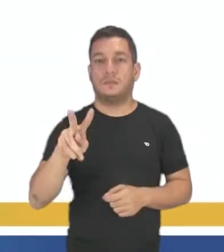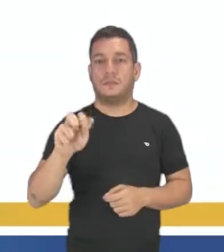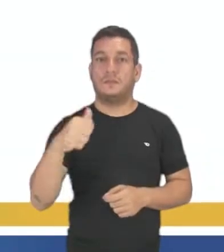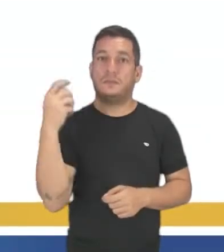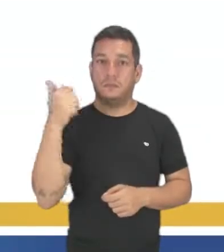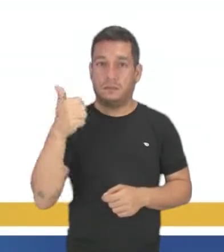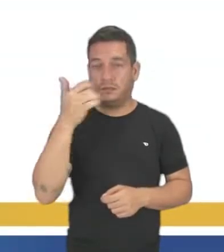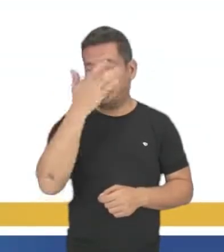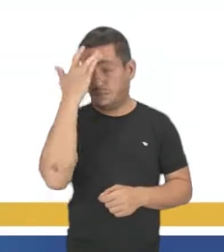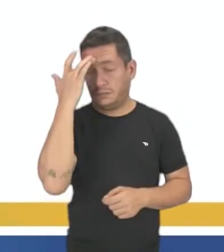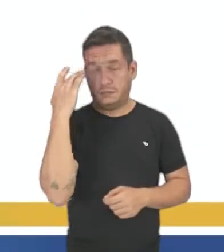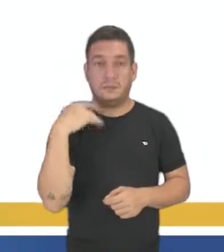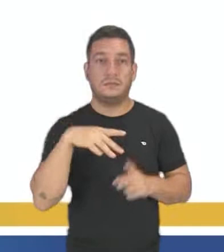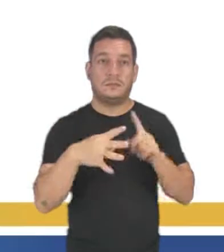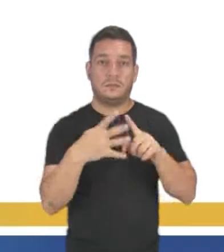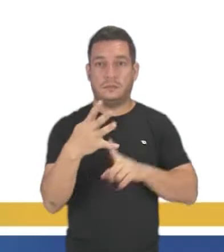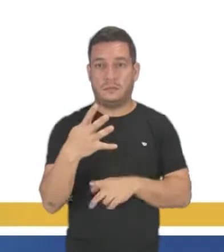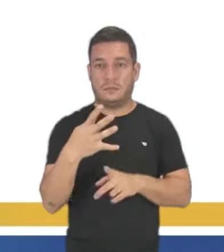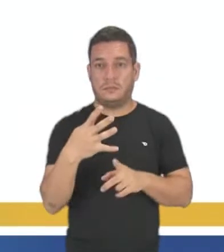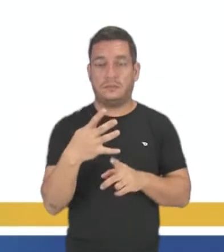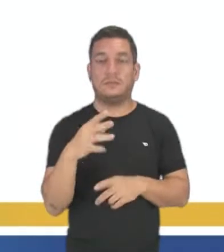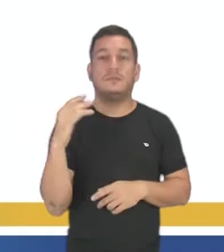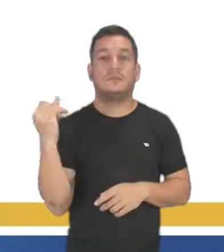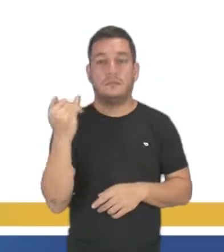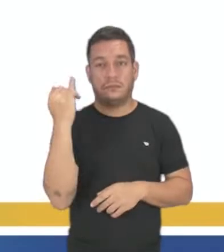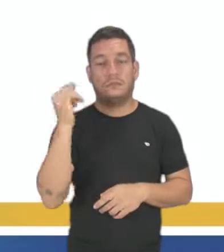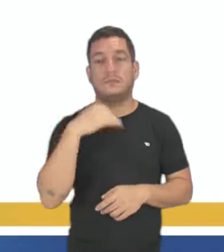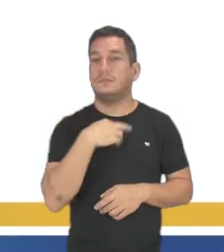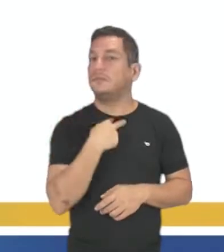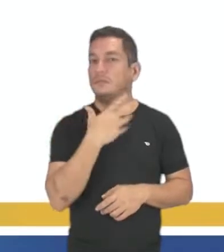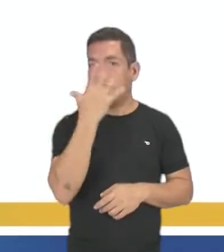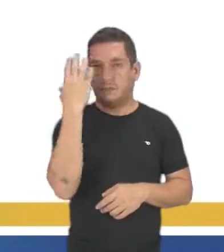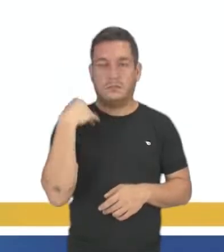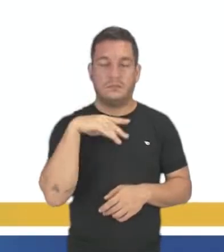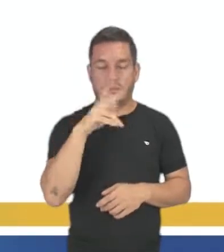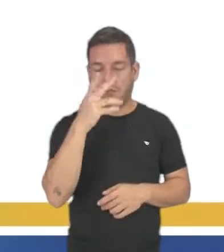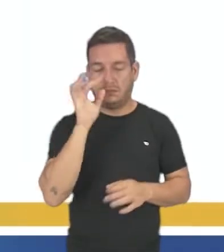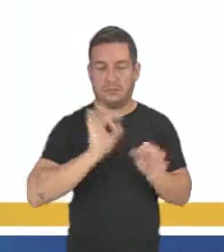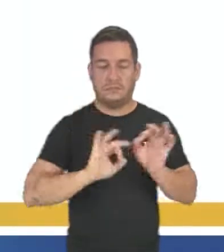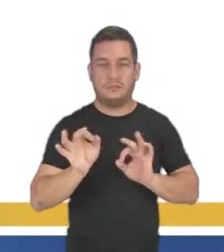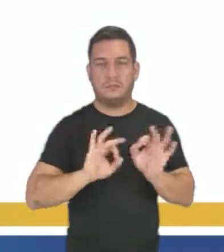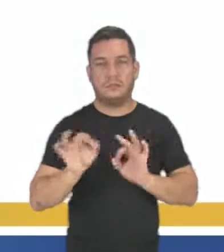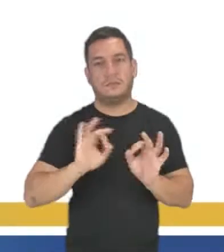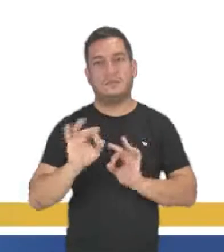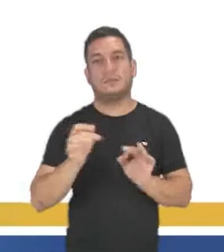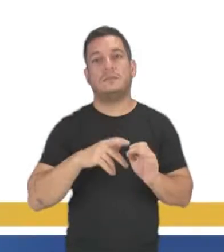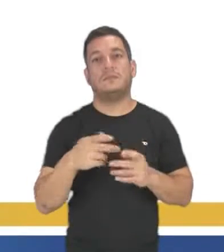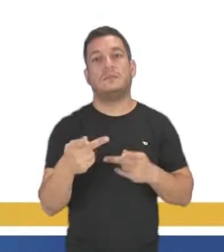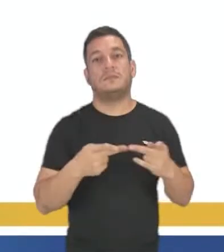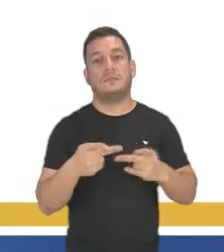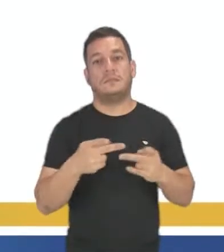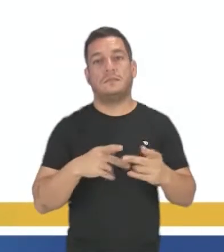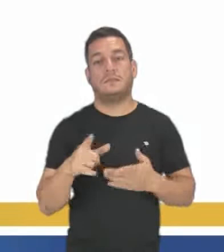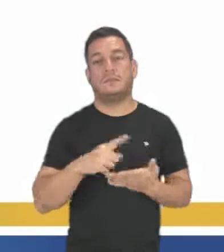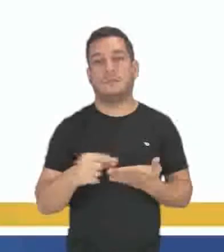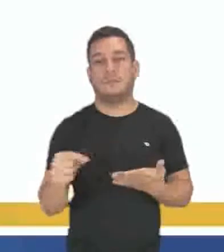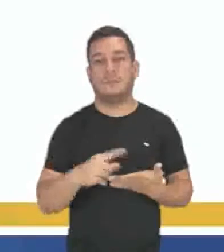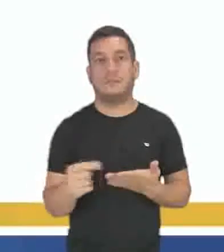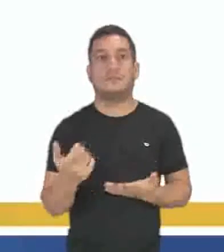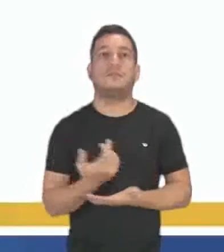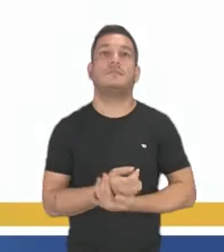pessoa. Esses 4 pontos não podem ser esquecidos para quem organiza o projeto de um artigo, tá